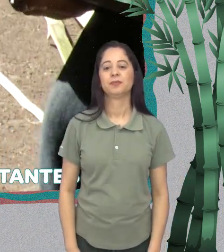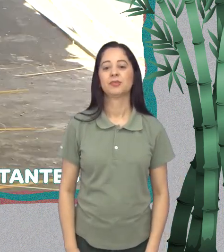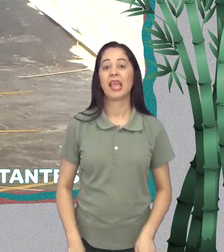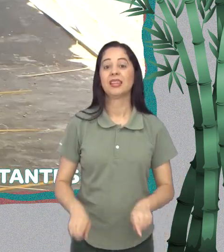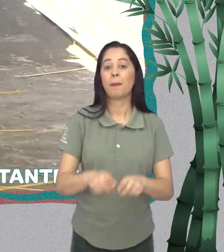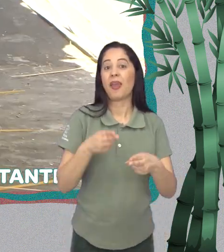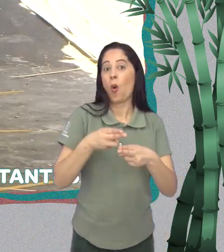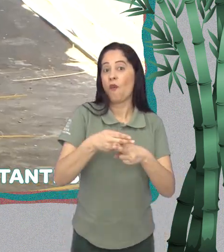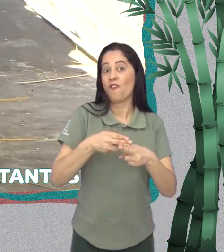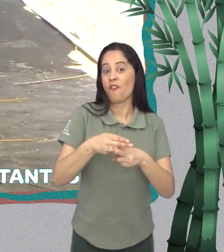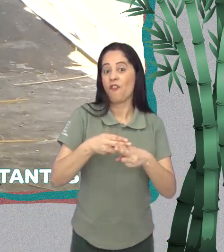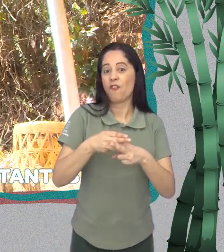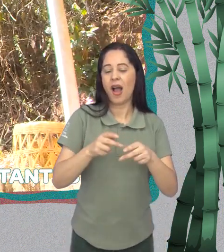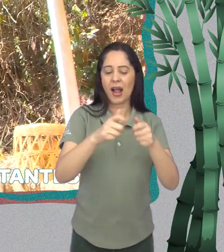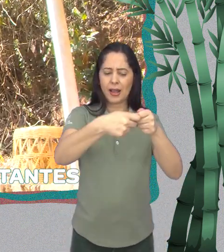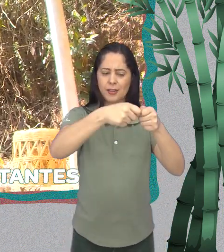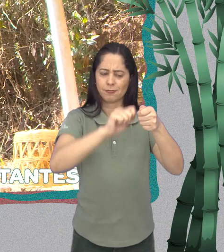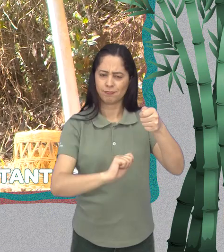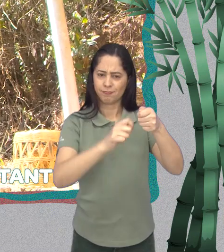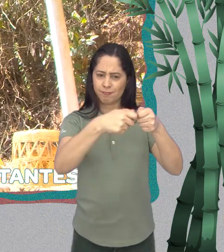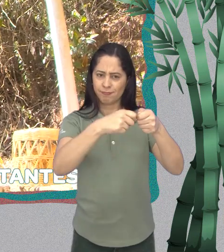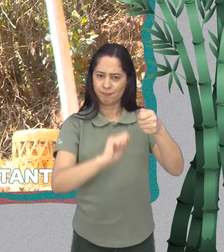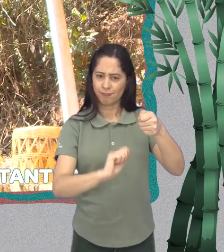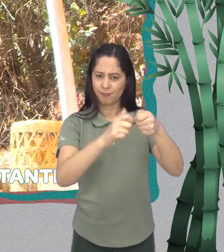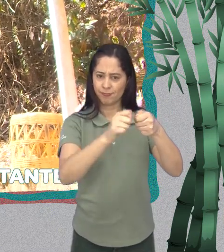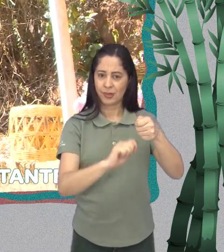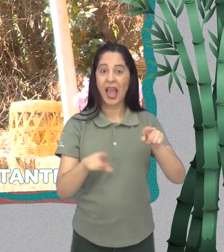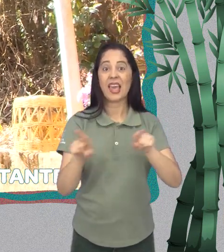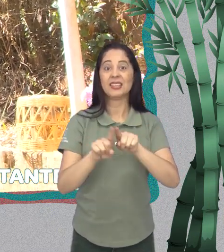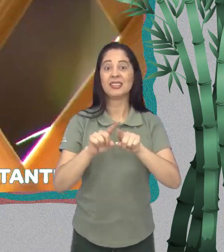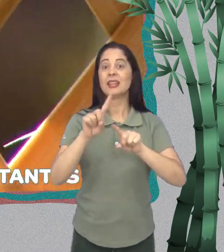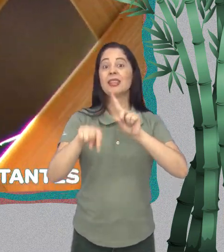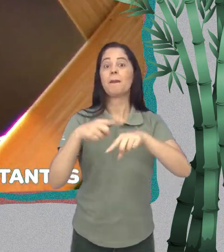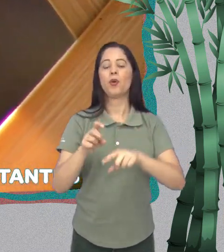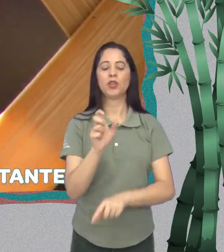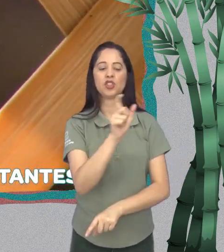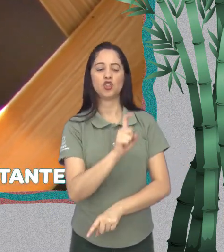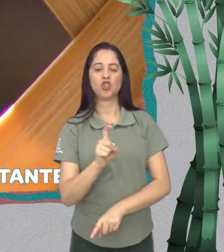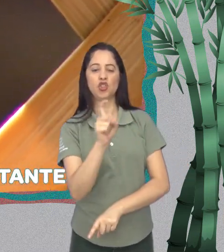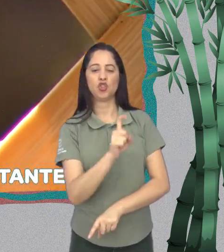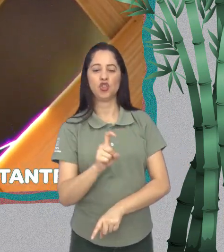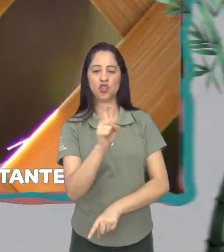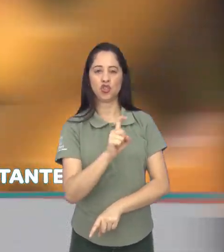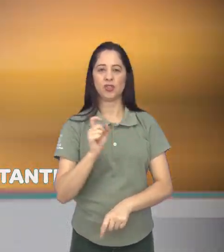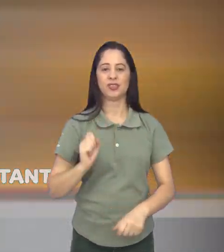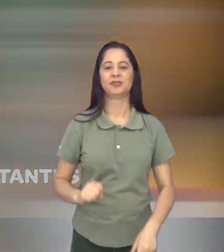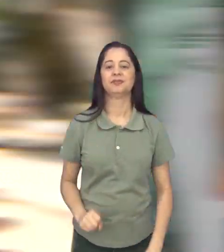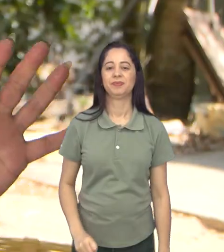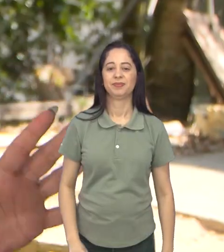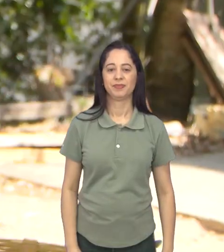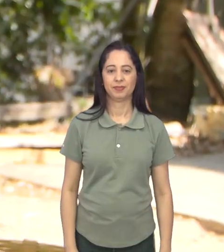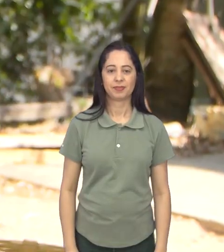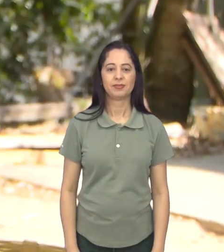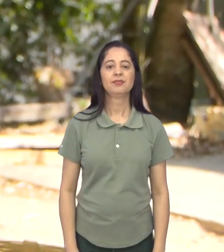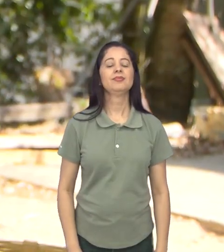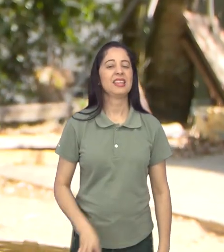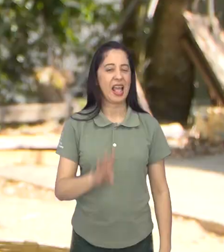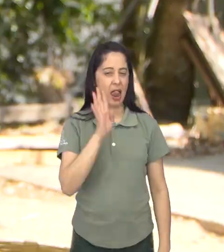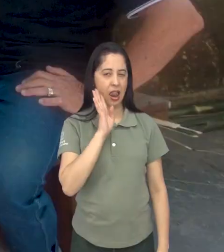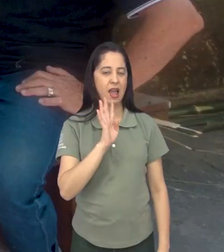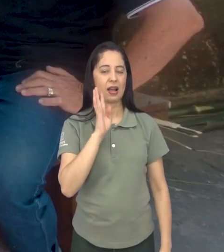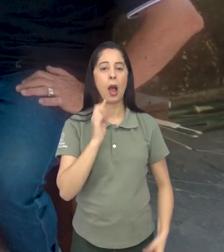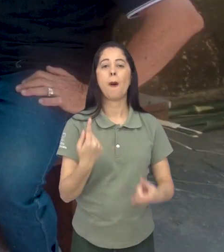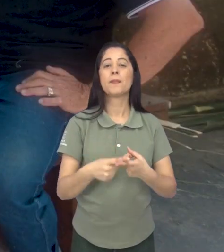bambu. Canivete, para estalar o bambu. E para finalizar, o verniz. Legal,